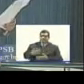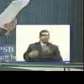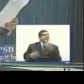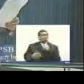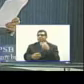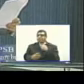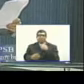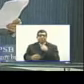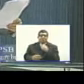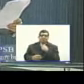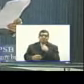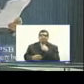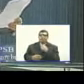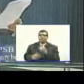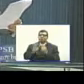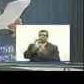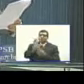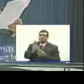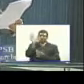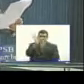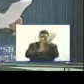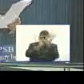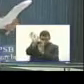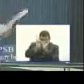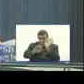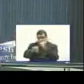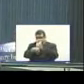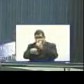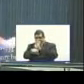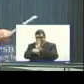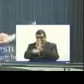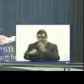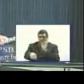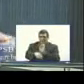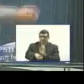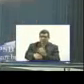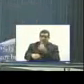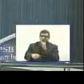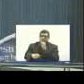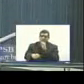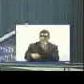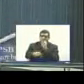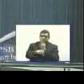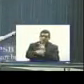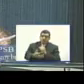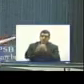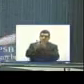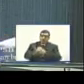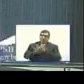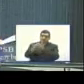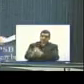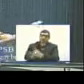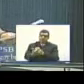isso compromete inclusive o planejamento das obra para a Copa 2014 o estágio atual eu peço que o apoio coloque na tela